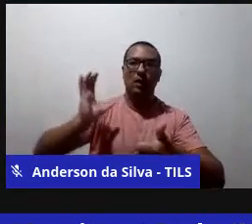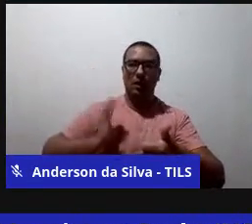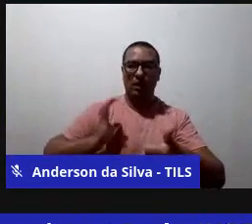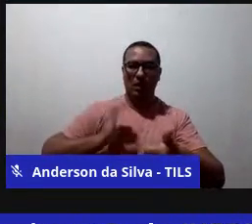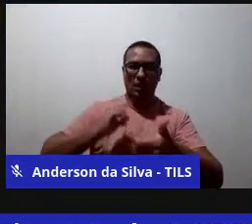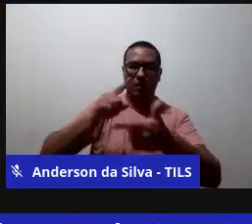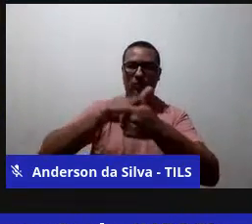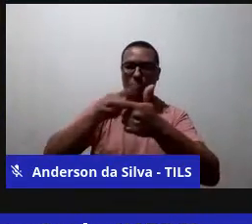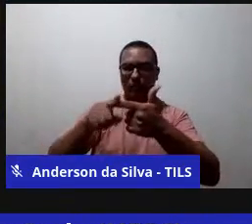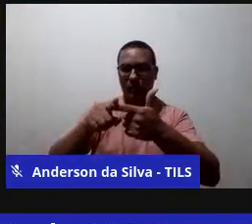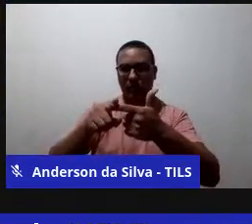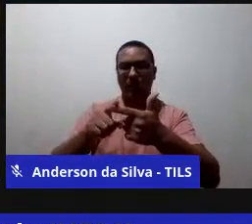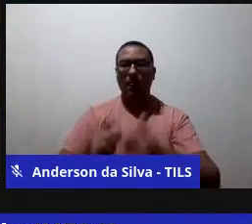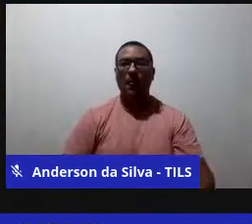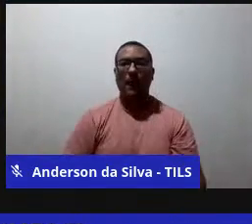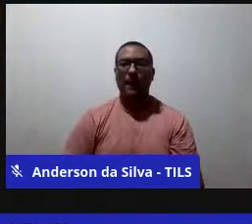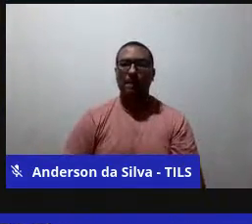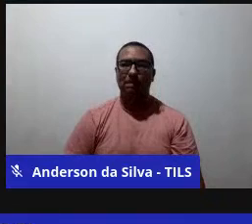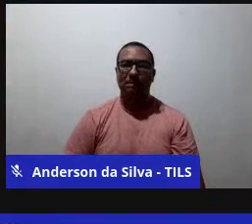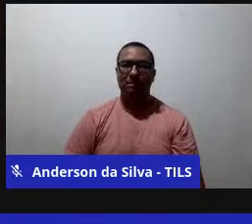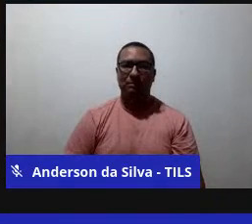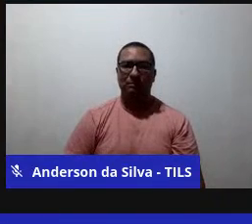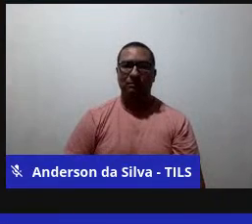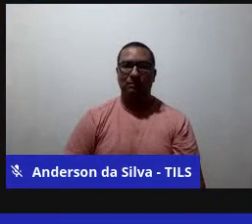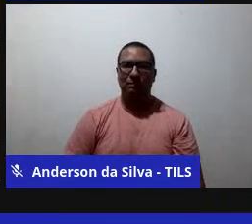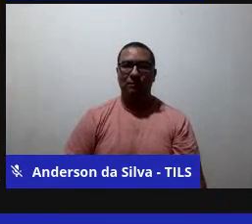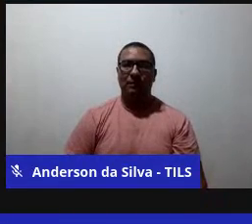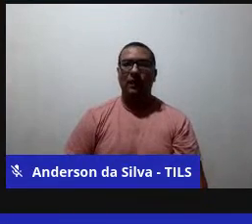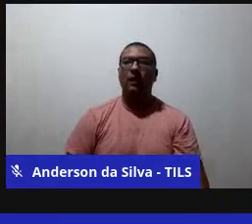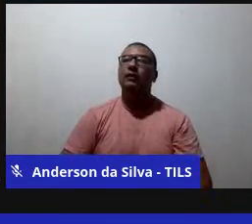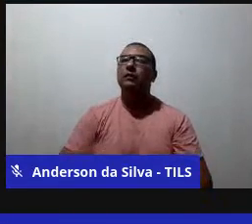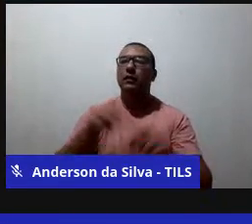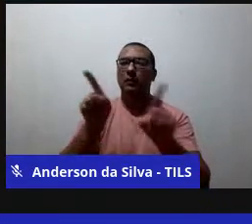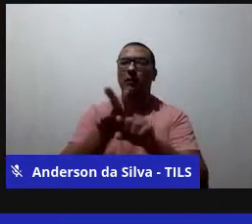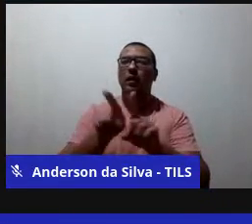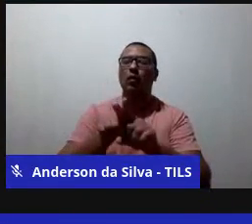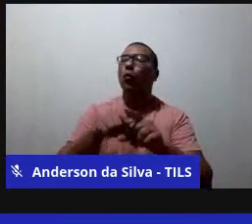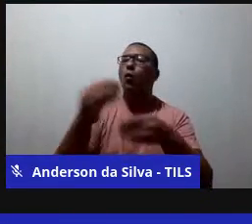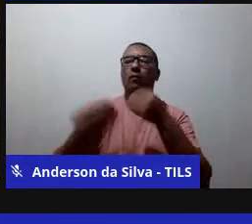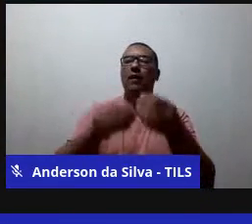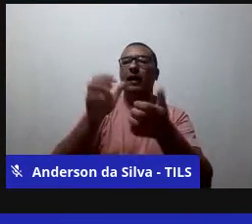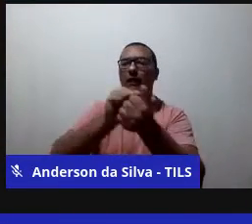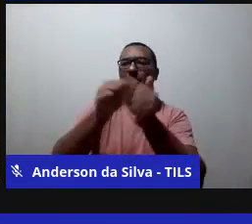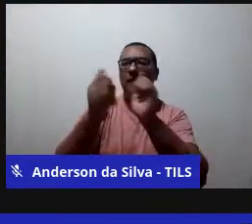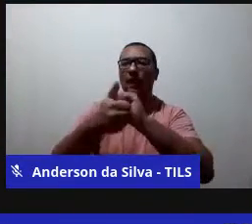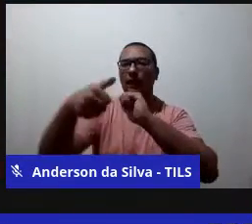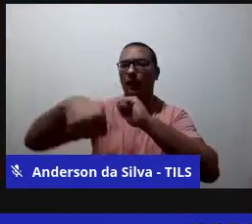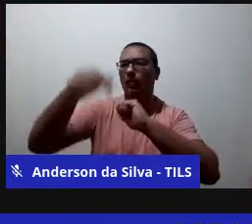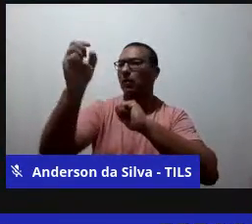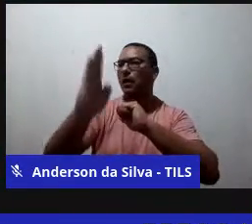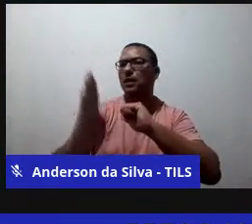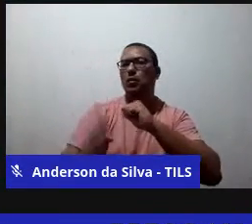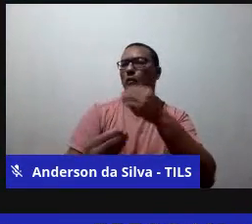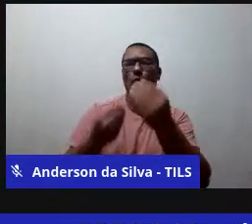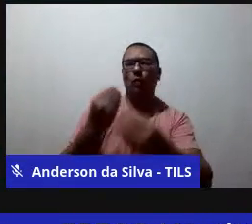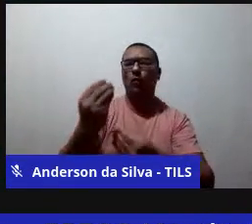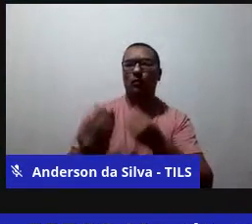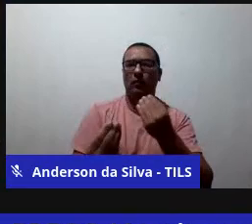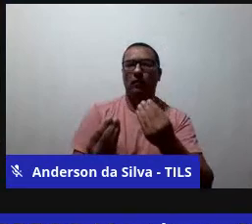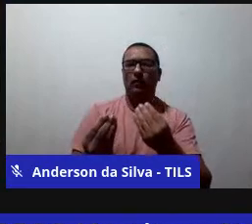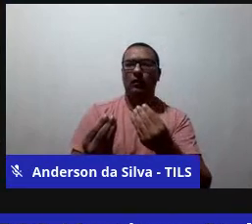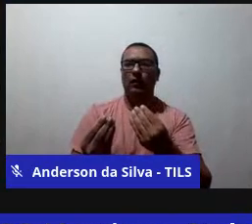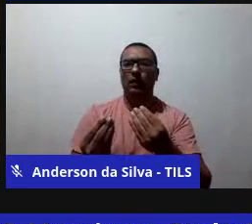digamos assim, nós temos que adaptar para a realidade brasileira. E, nesse sentido, na realidade brasileira, aquilo que era